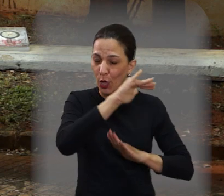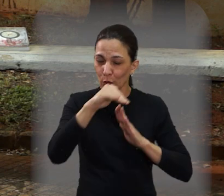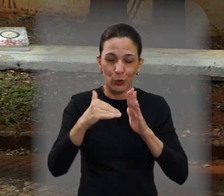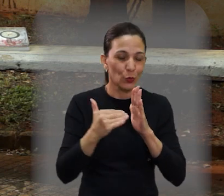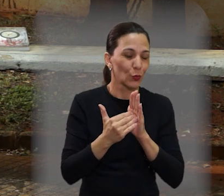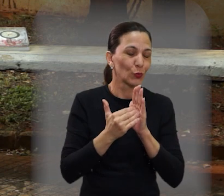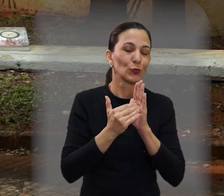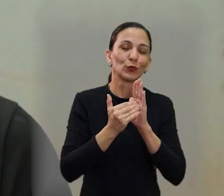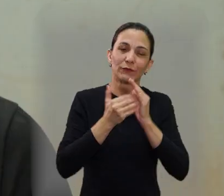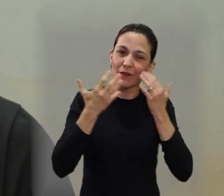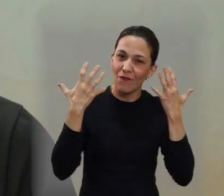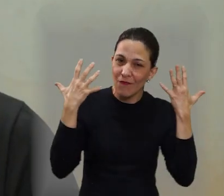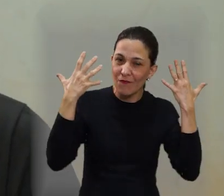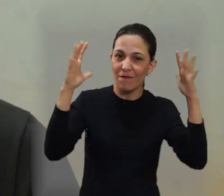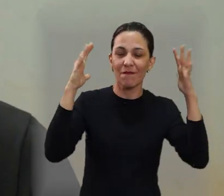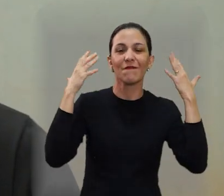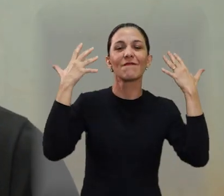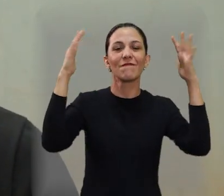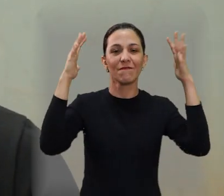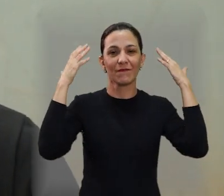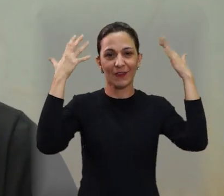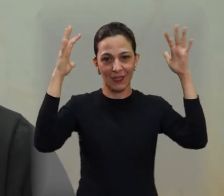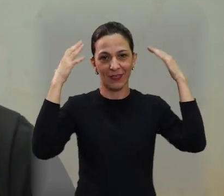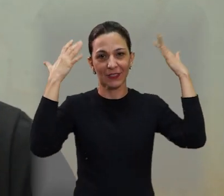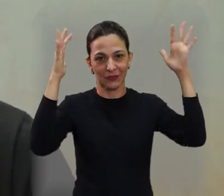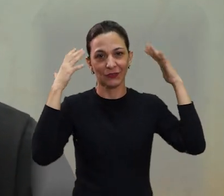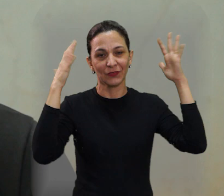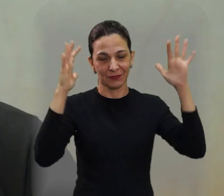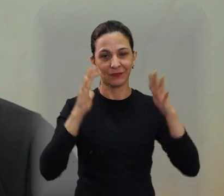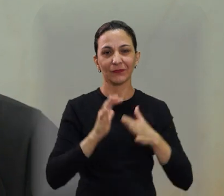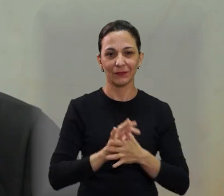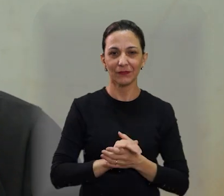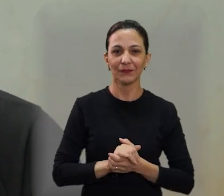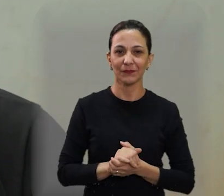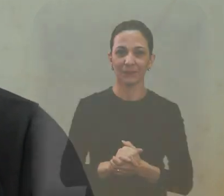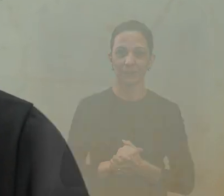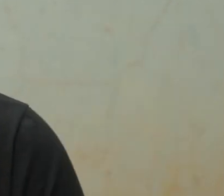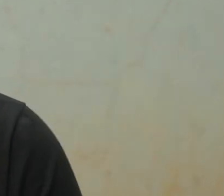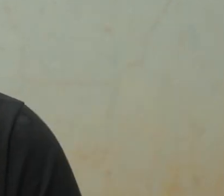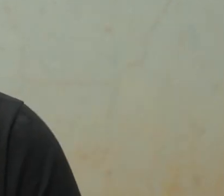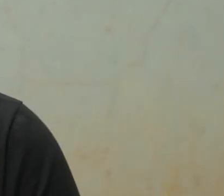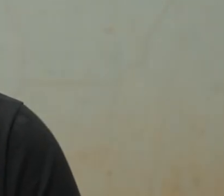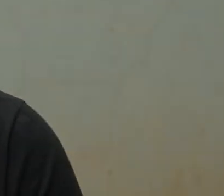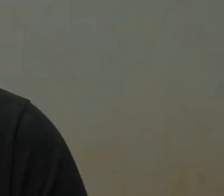aos nossos queridos professores, né? Então viva a arte, viva a literatura, a cultura, cinema, viva tudo.